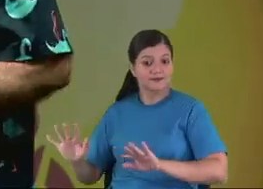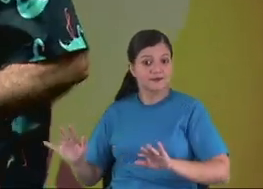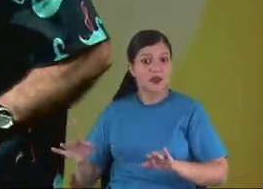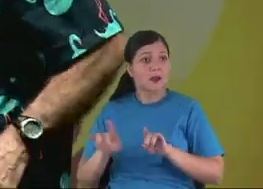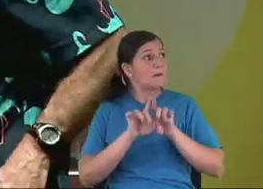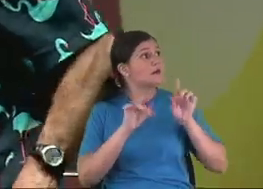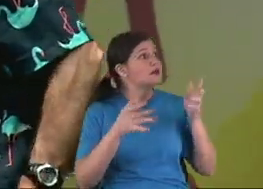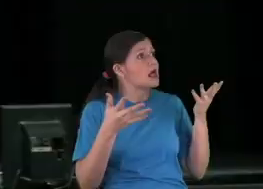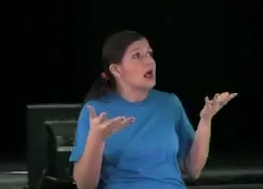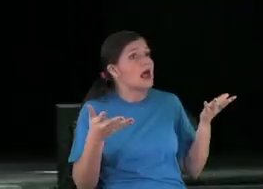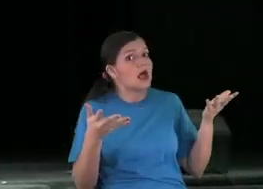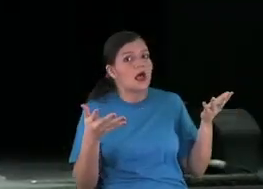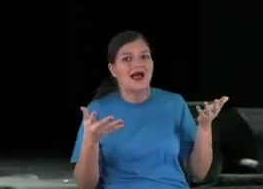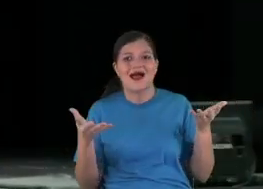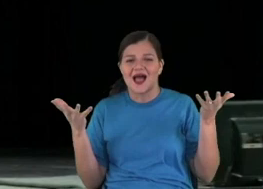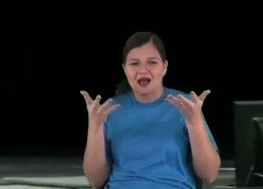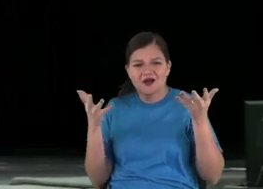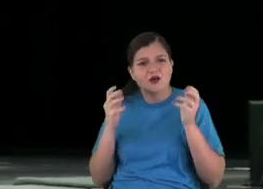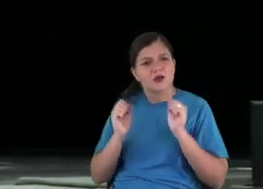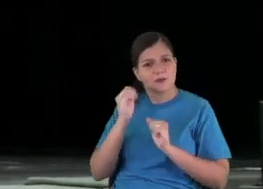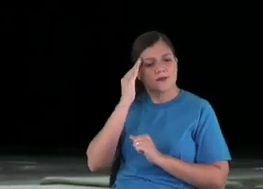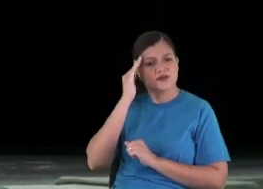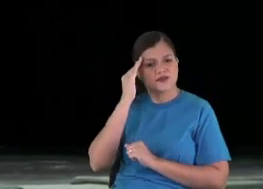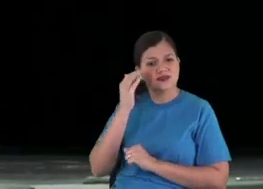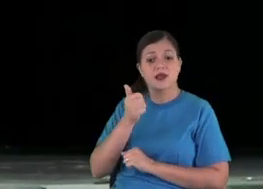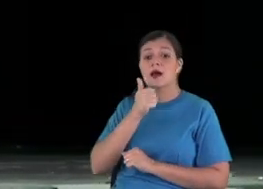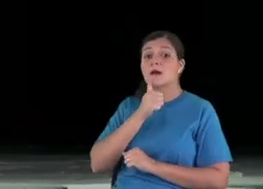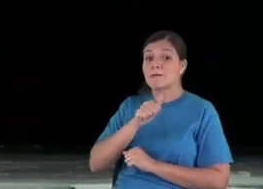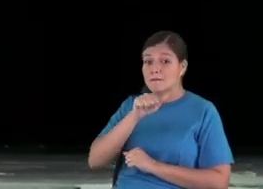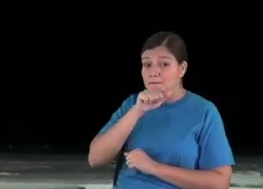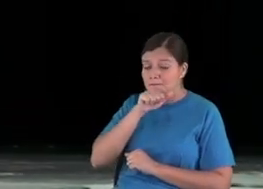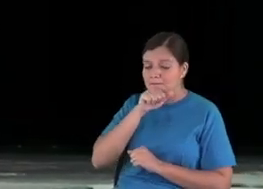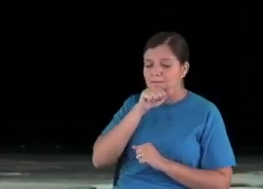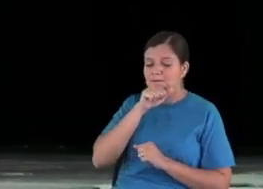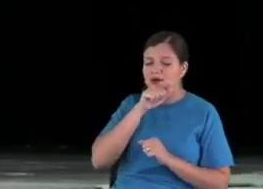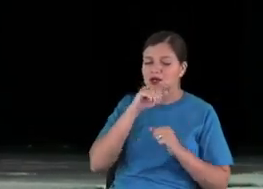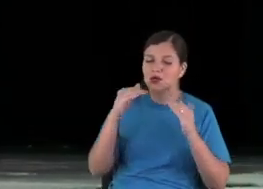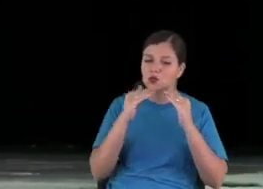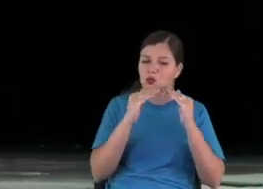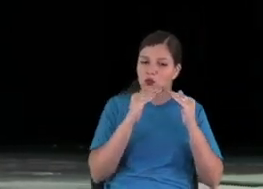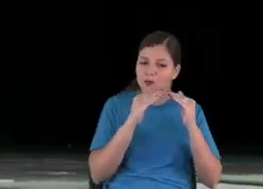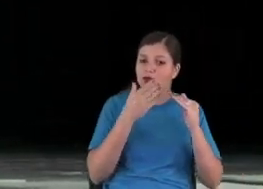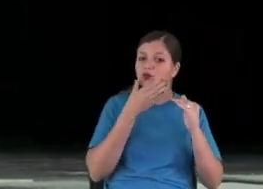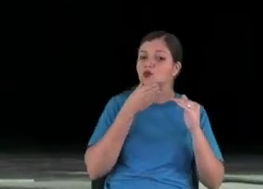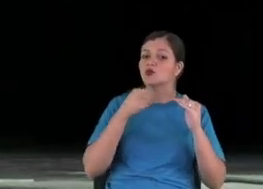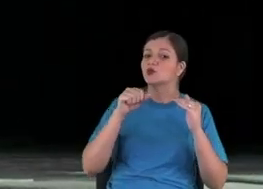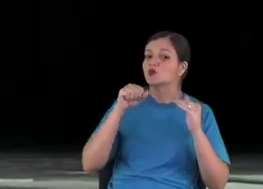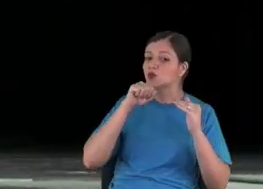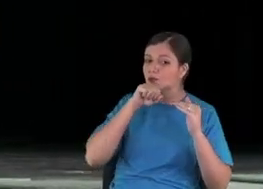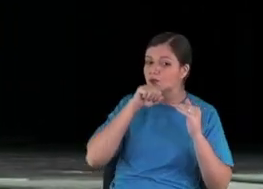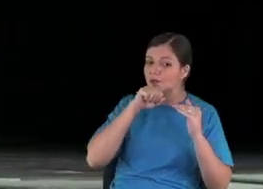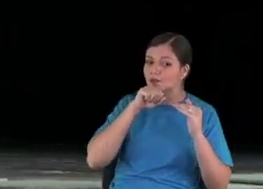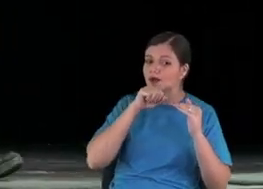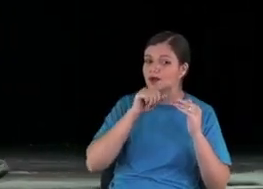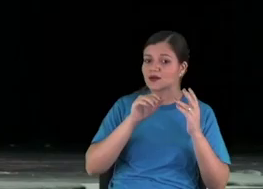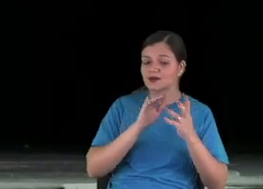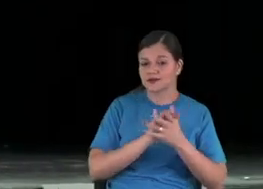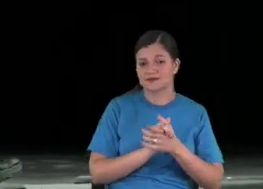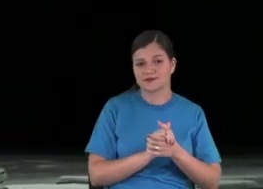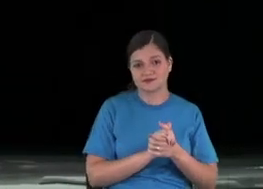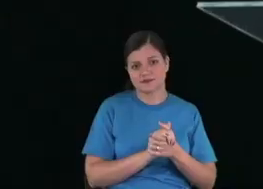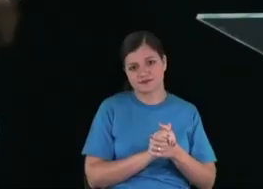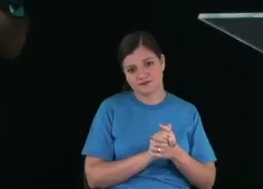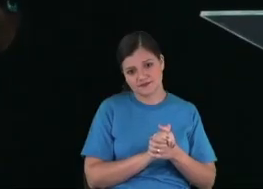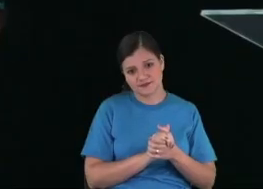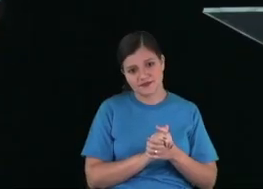Agora, eu posso entender, a minha mãe apoiou, mas eu consigo ver muitas mães dizendo, mas meu filho, meu marido, tu ficou doido.